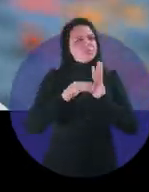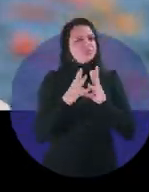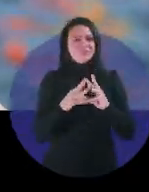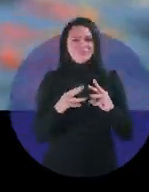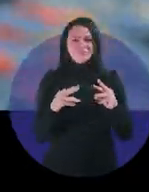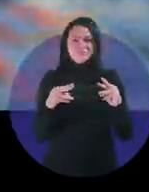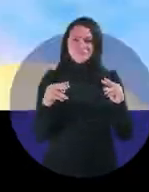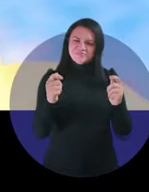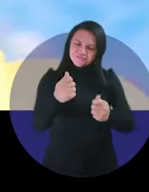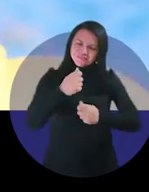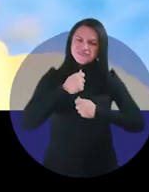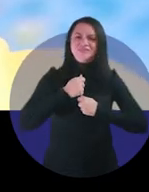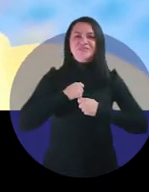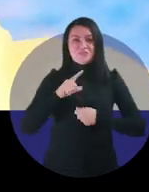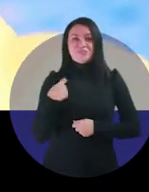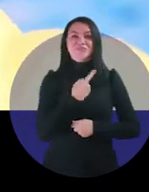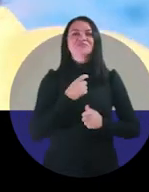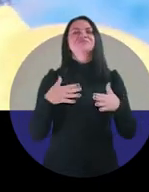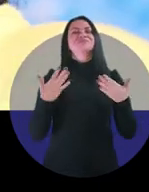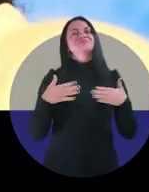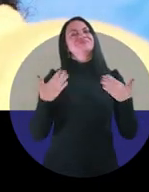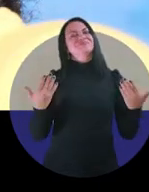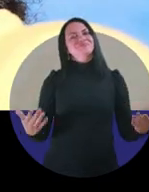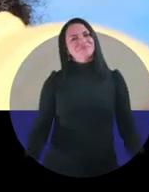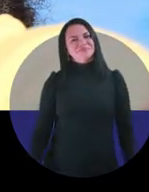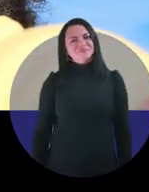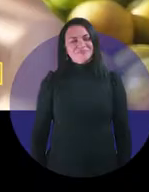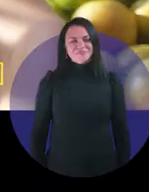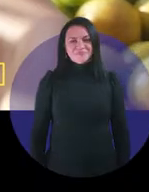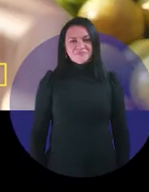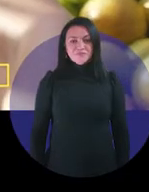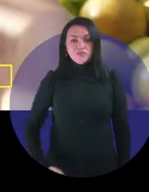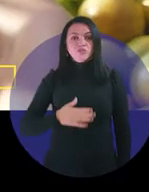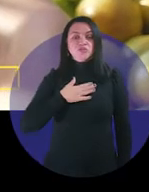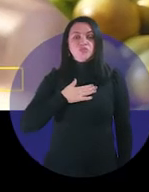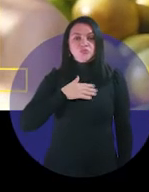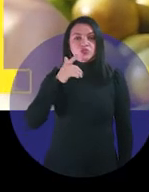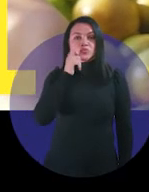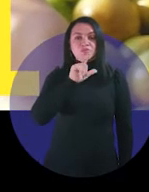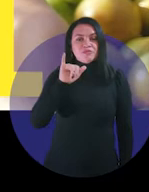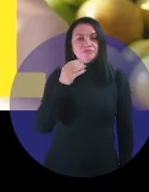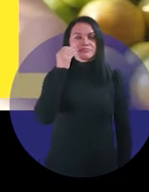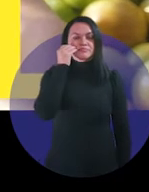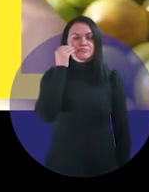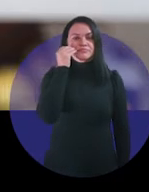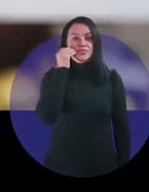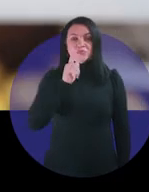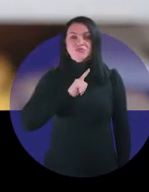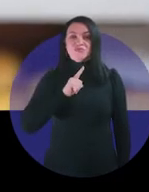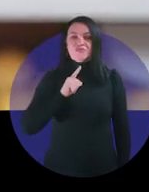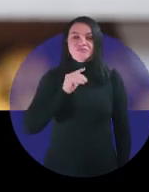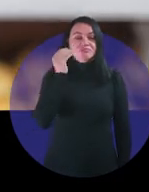atraso, trazendo pra gente alegria. Eu tive essa oportunidade, eu tive